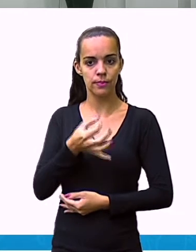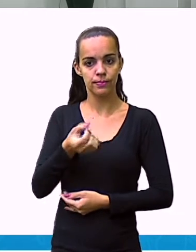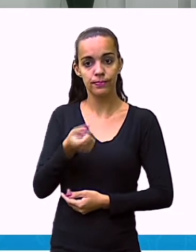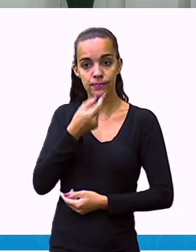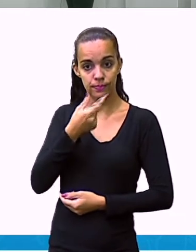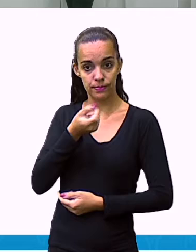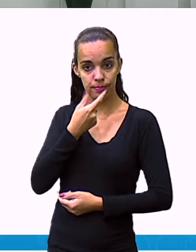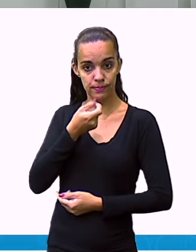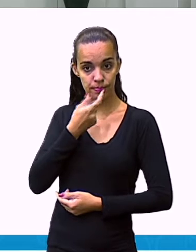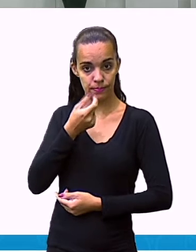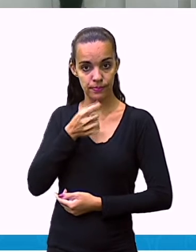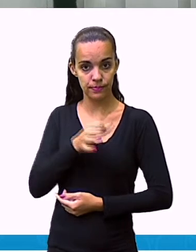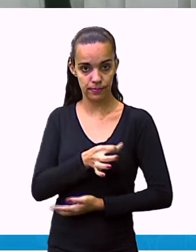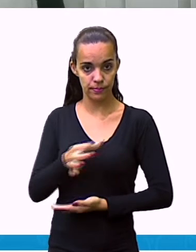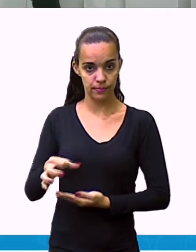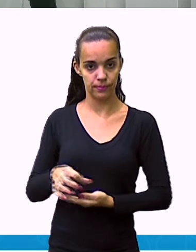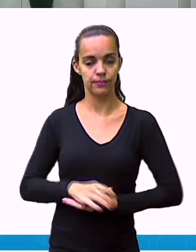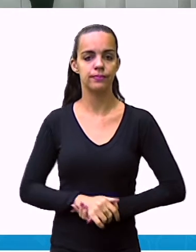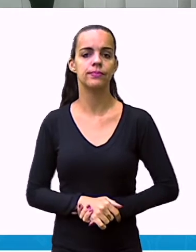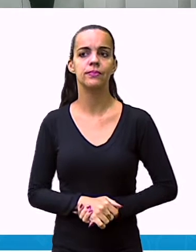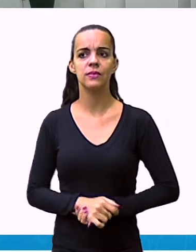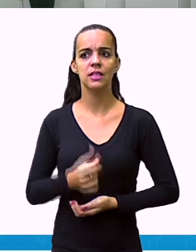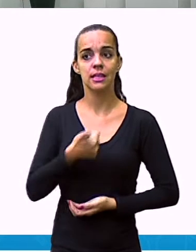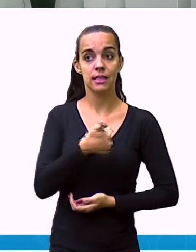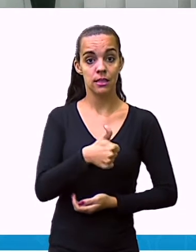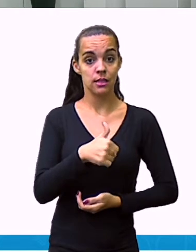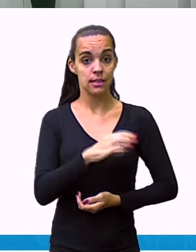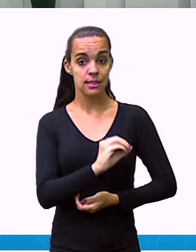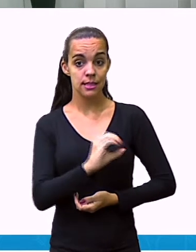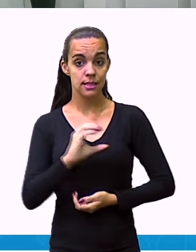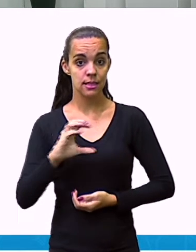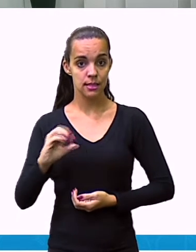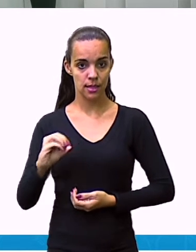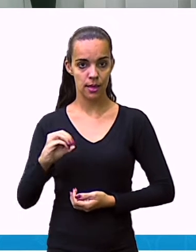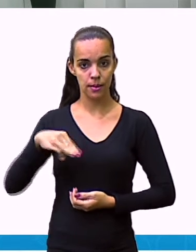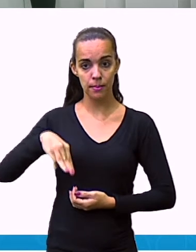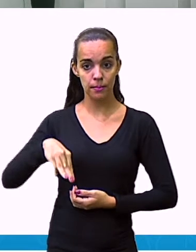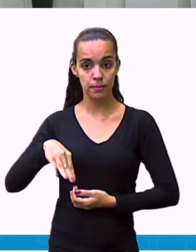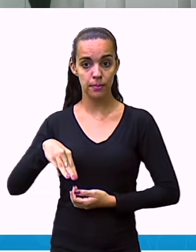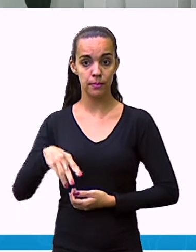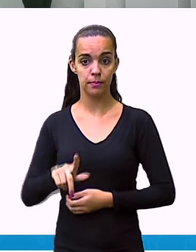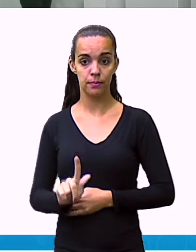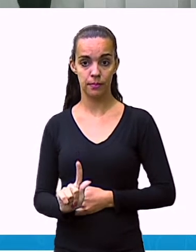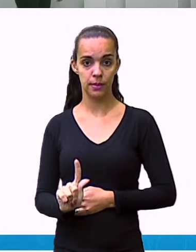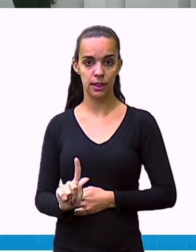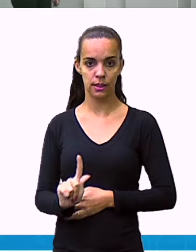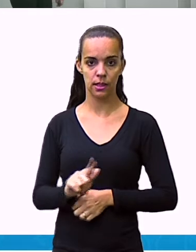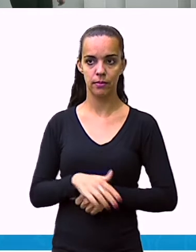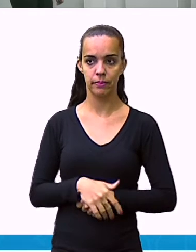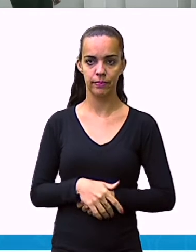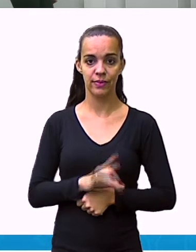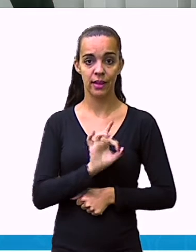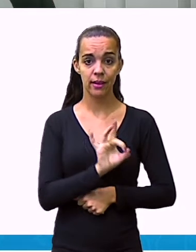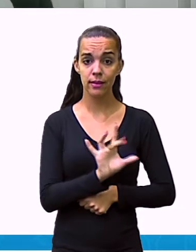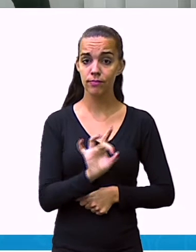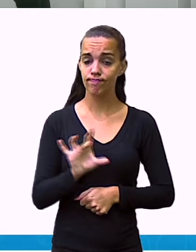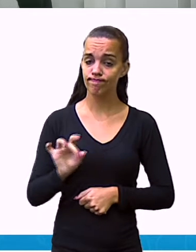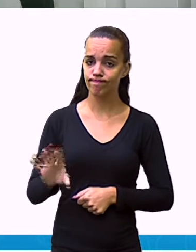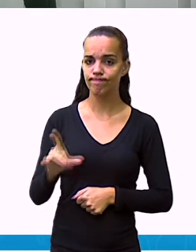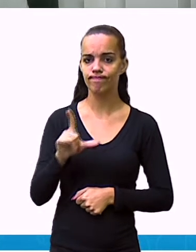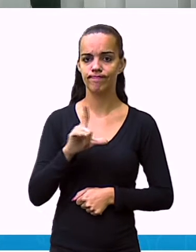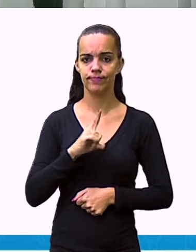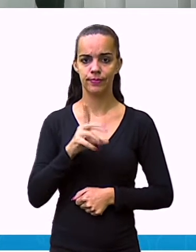comprimidos de 100mg essa tensão cada um